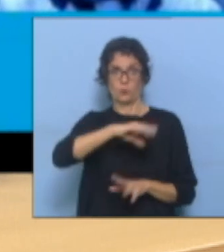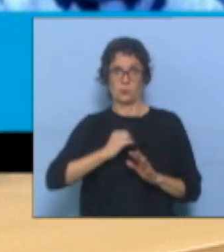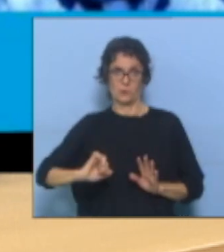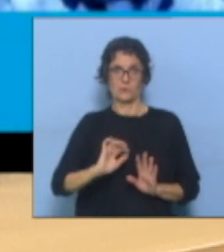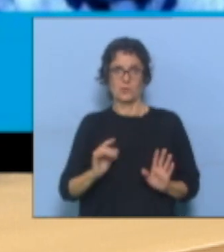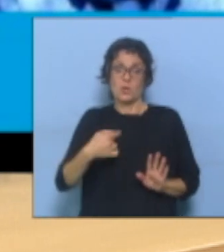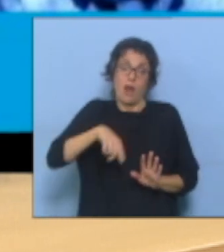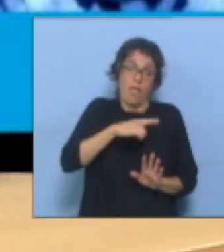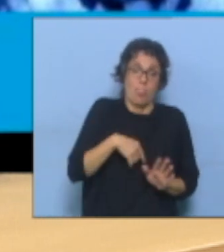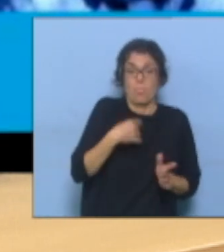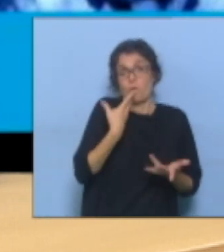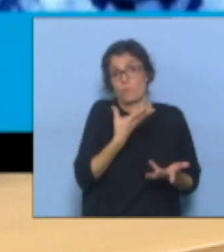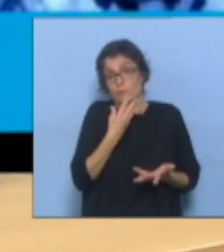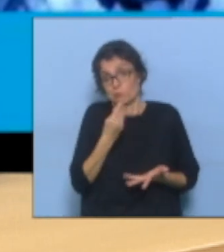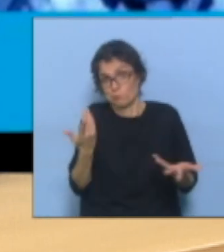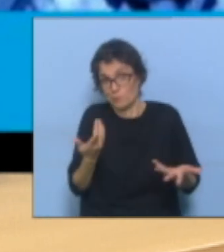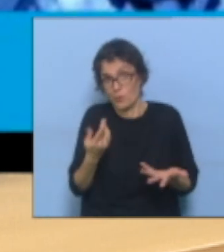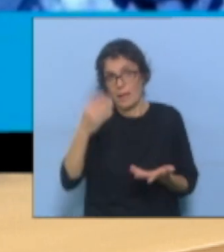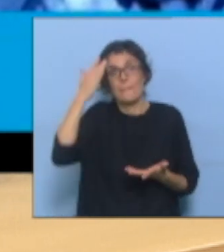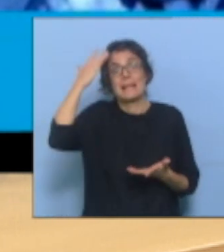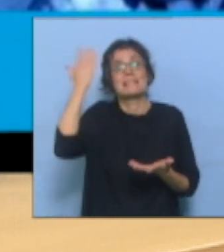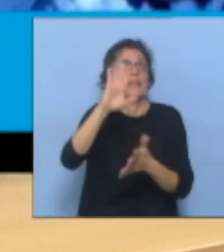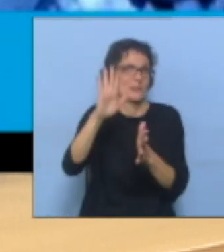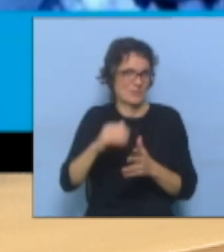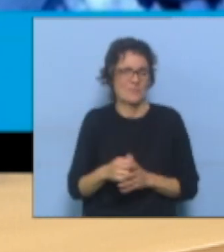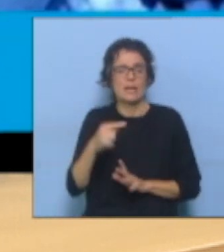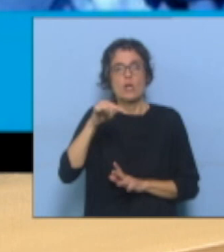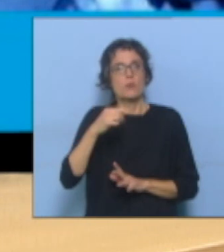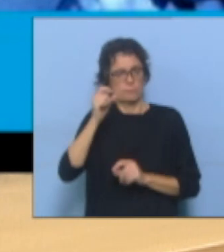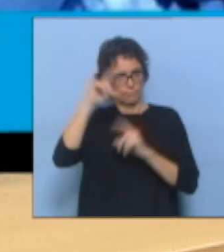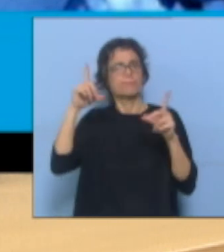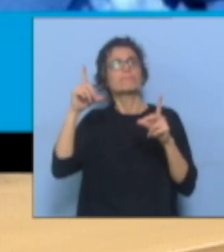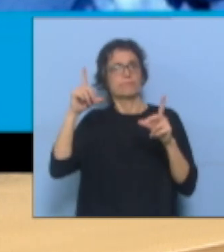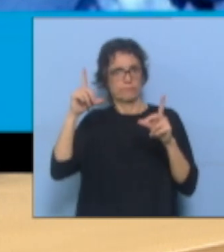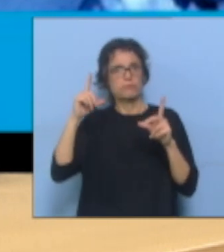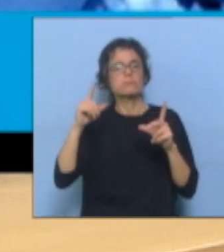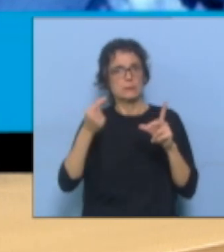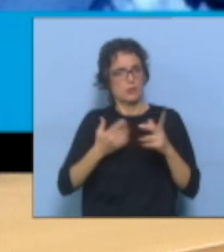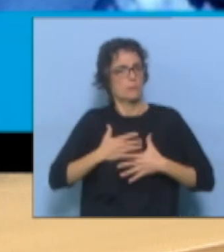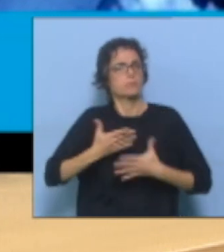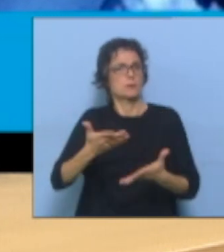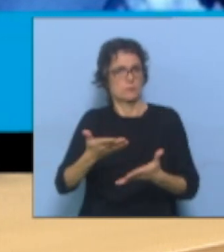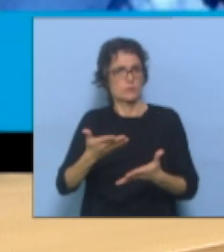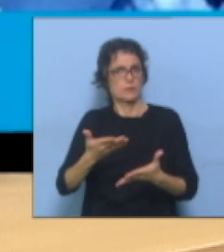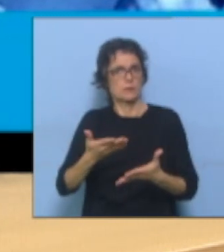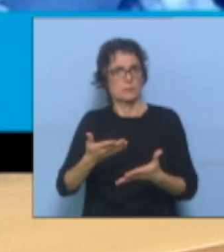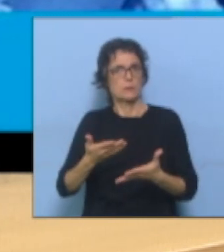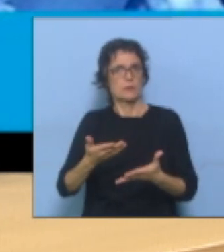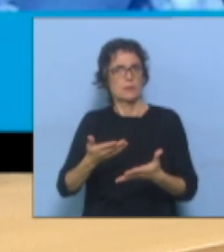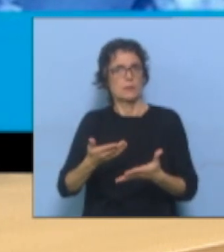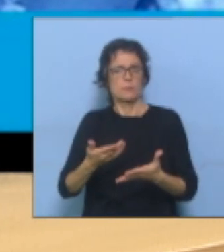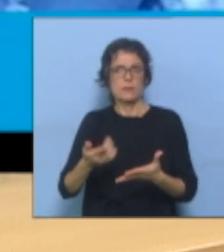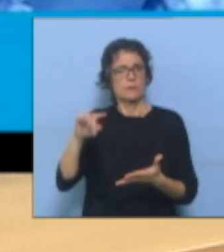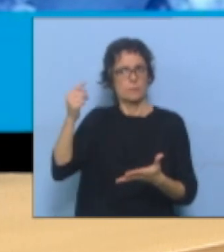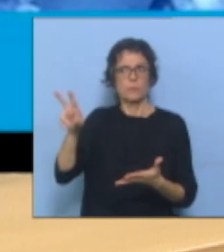velhos, mais séniores, estamos também muito despertos, muito atentos e muito disponíveis para acolher aquilo que vão ser as